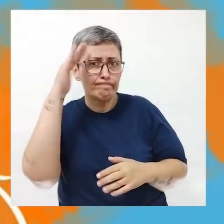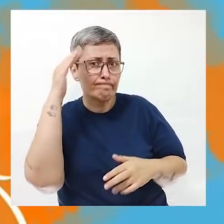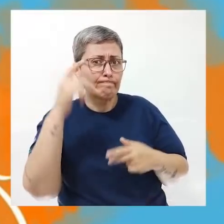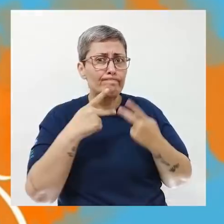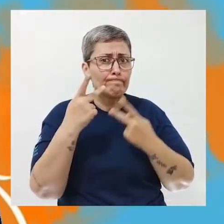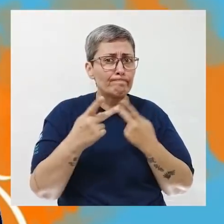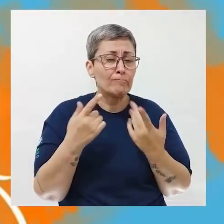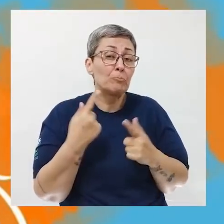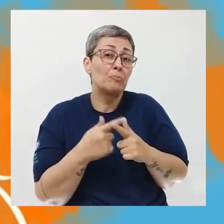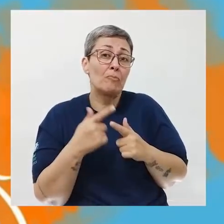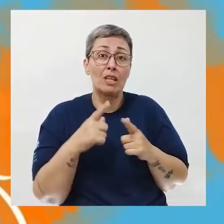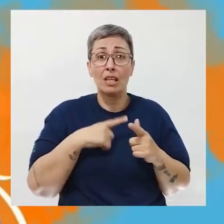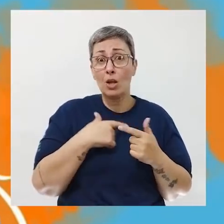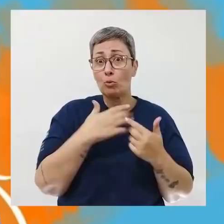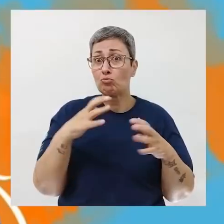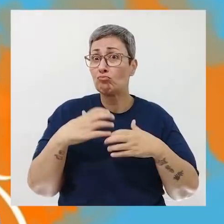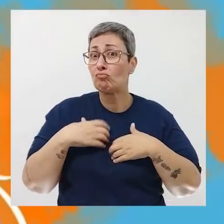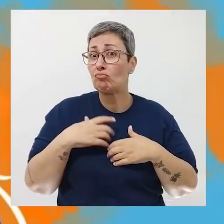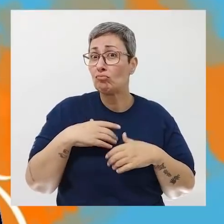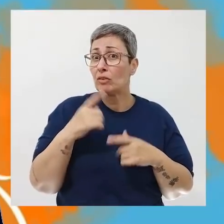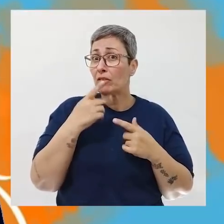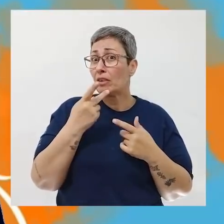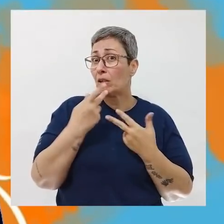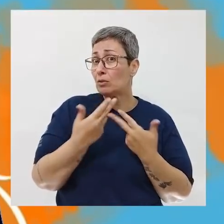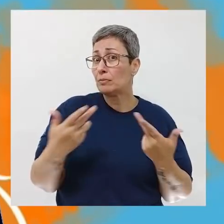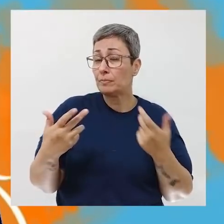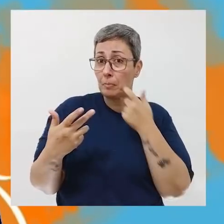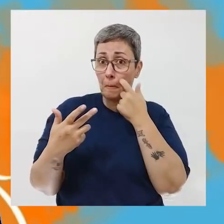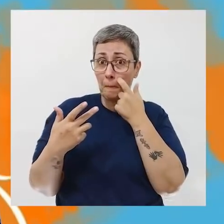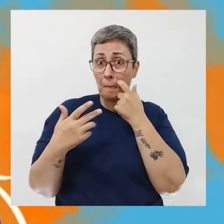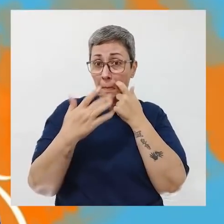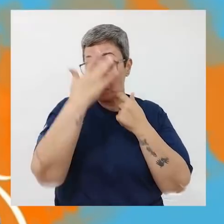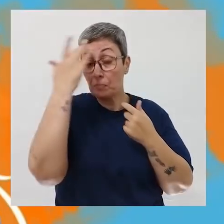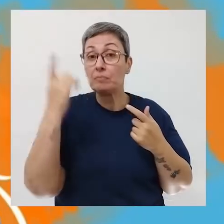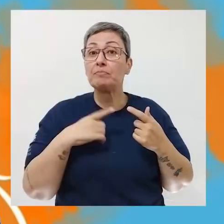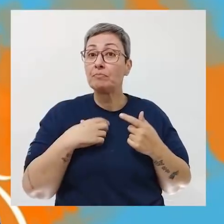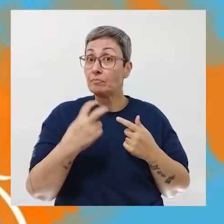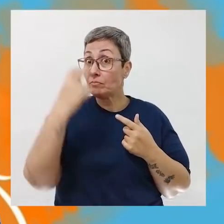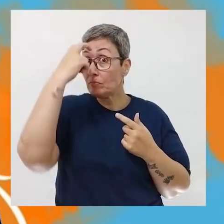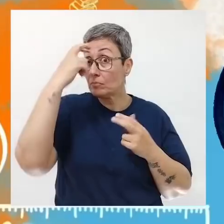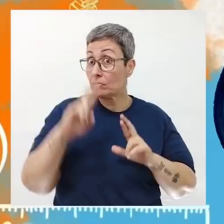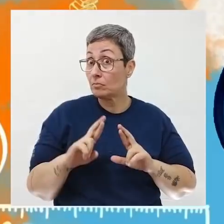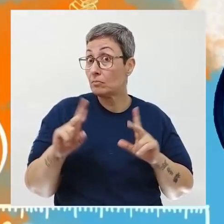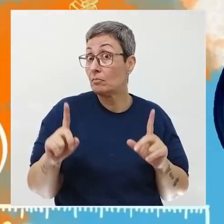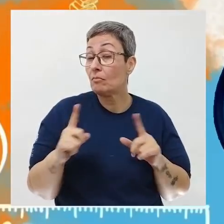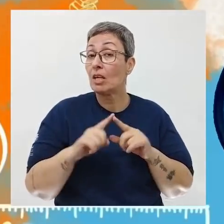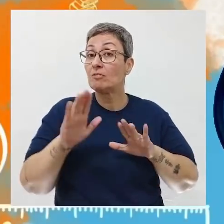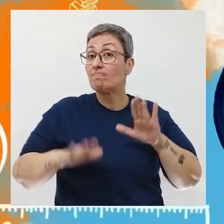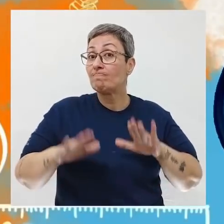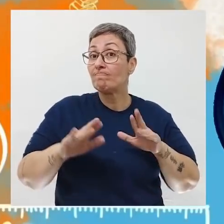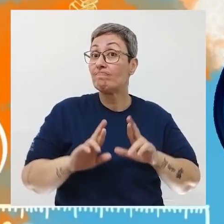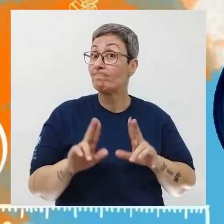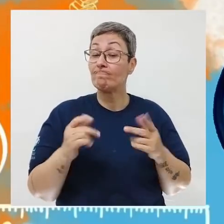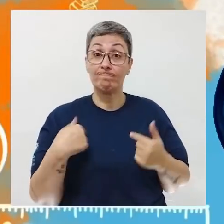que falamos, porque elas têm um outro idioma. Essas pessoas também têm uma cultura que muitas